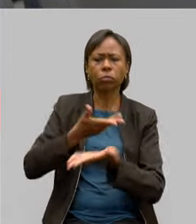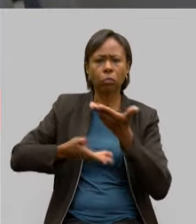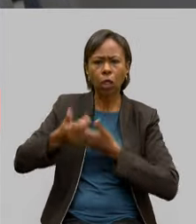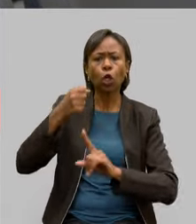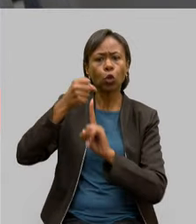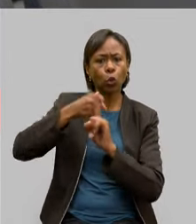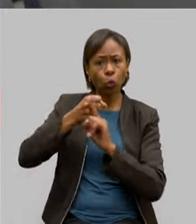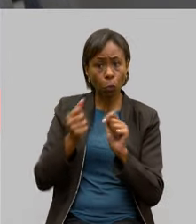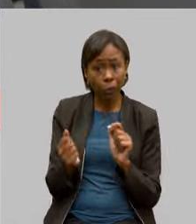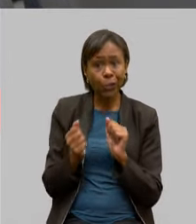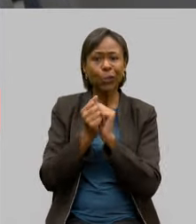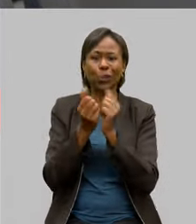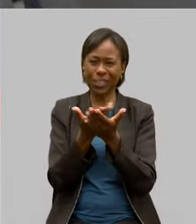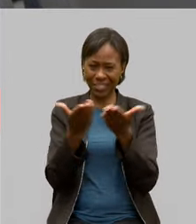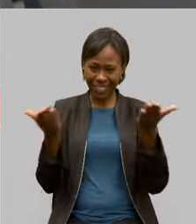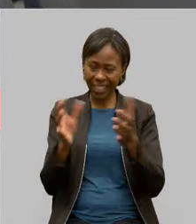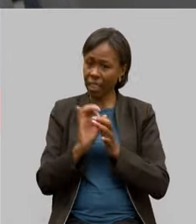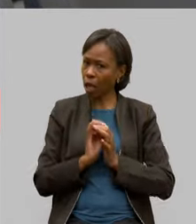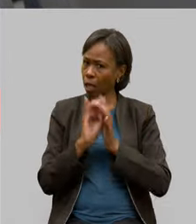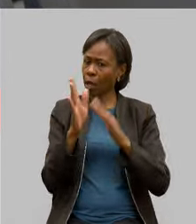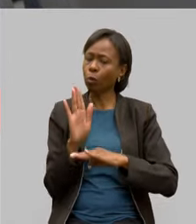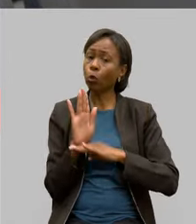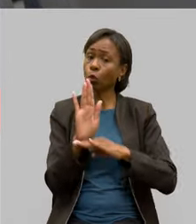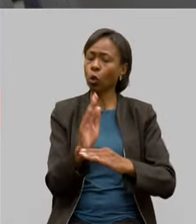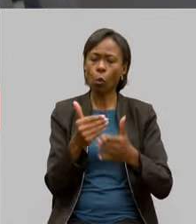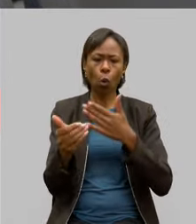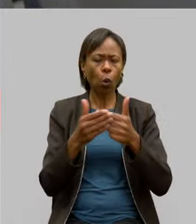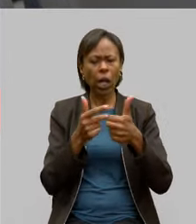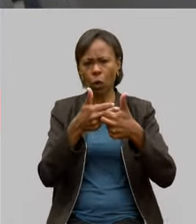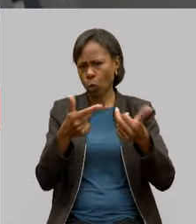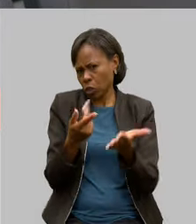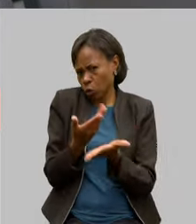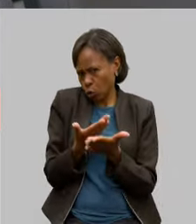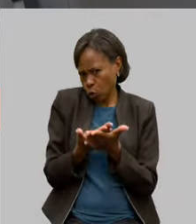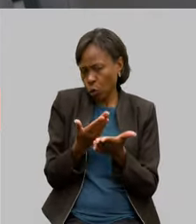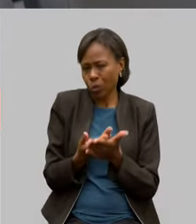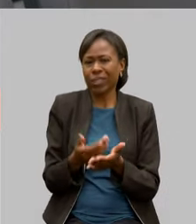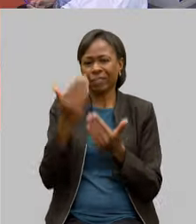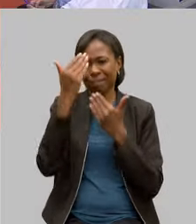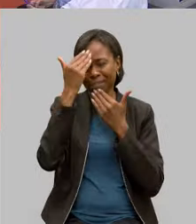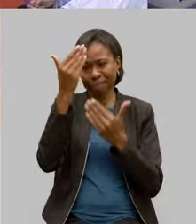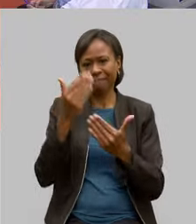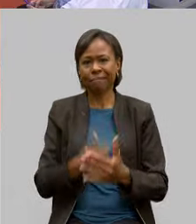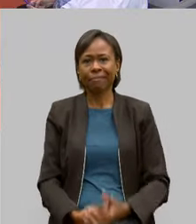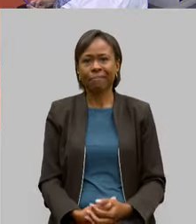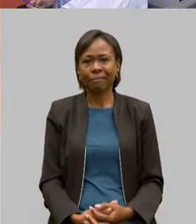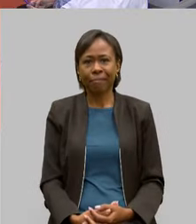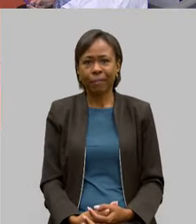vocês e nos colocamos à disposição também para qualquer estudo que desejem fazer muito